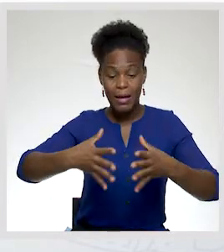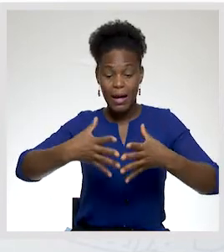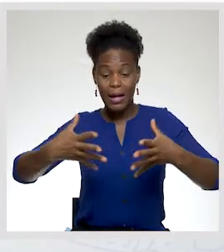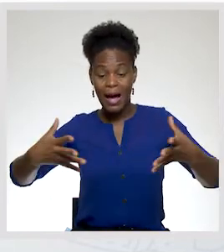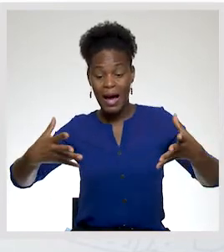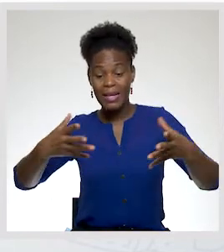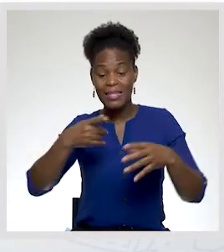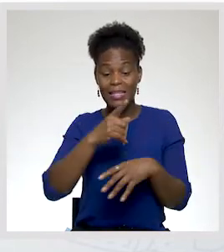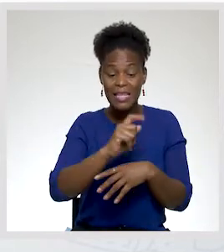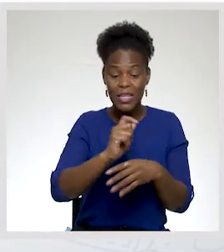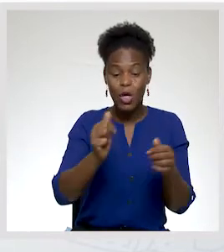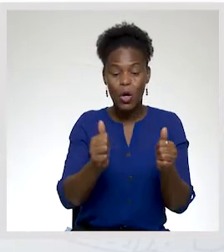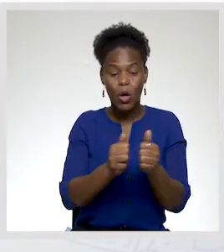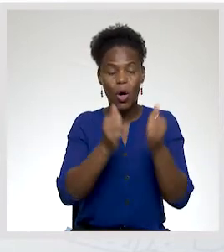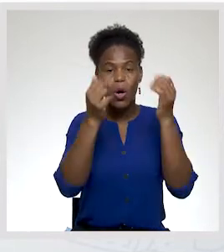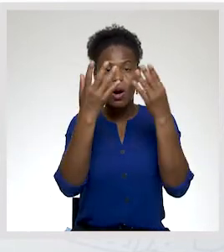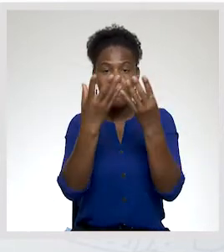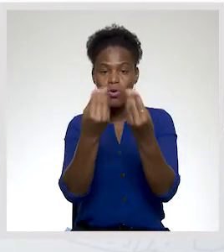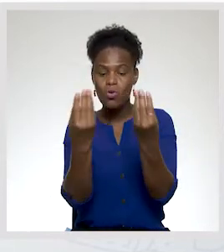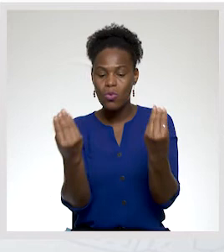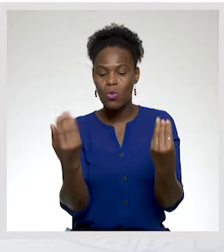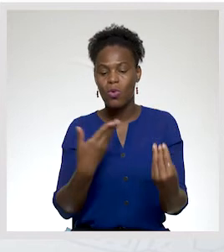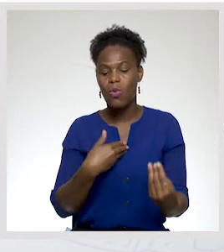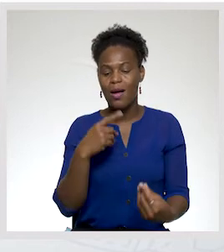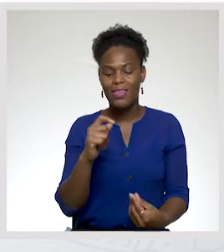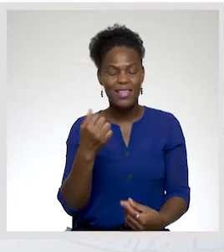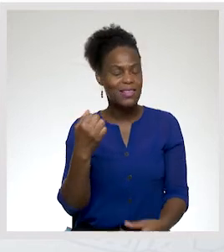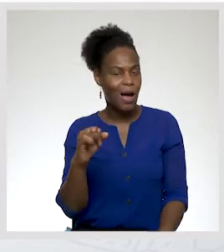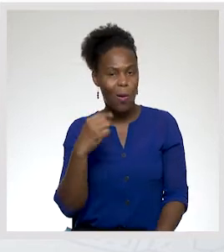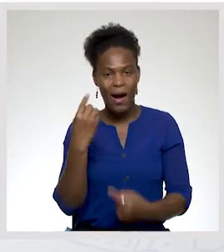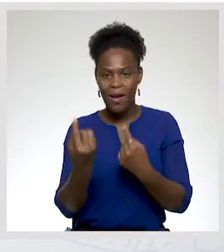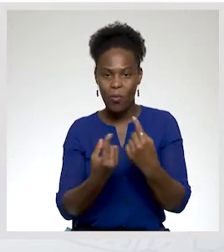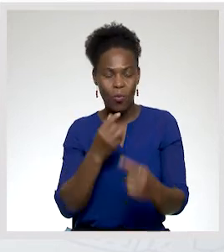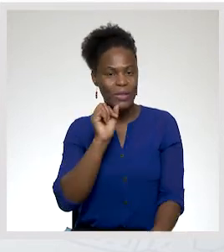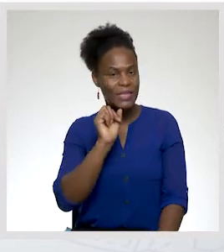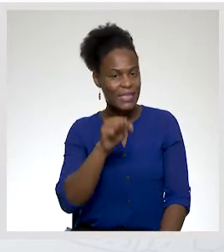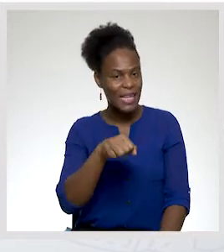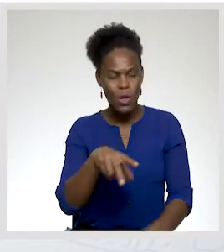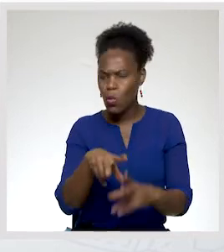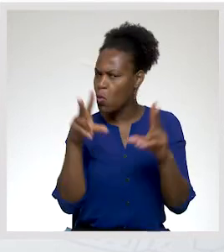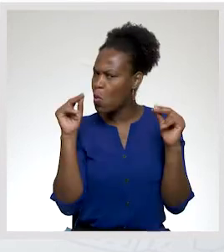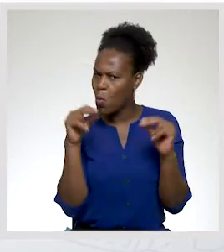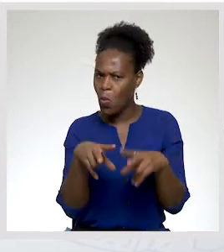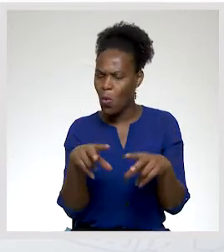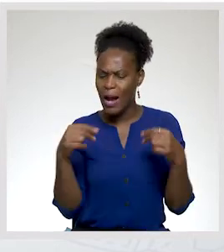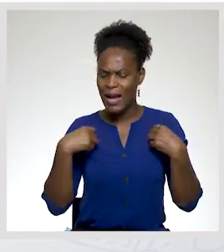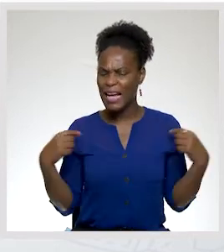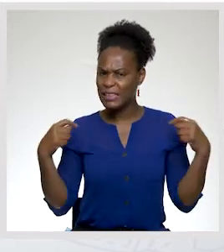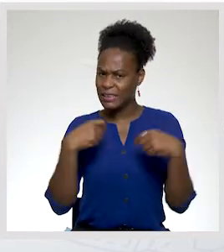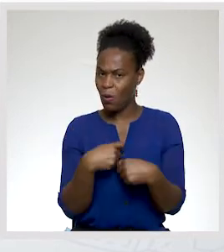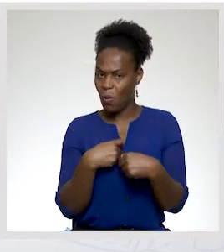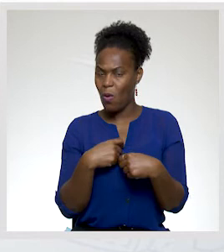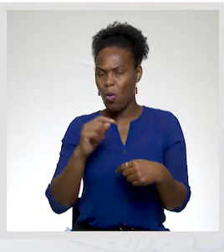com, muito, de, não, algum, sim, nunca,